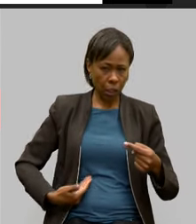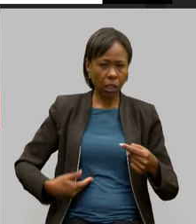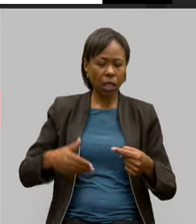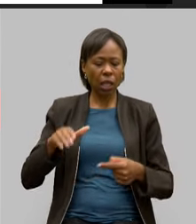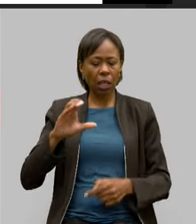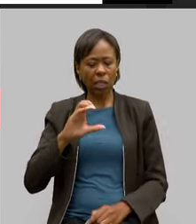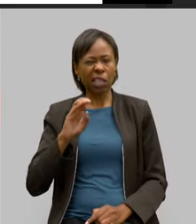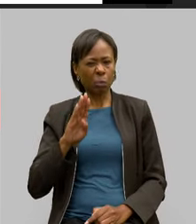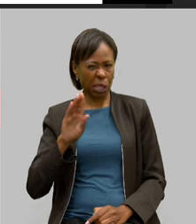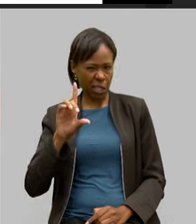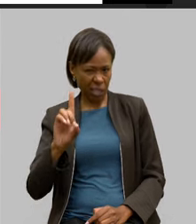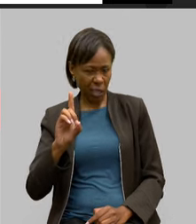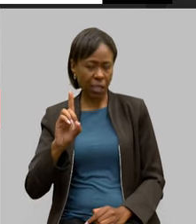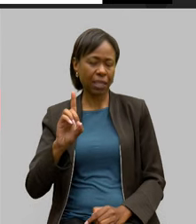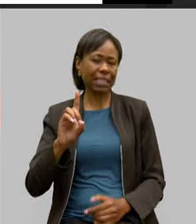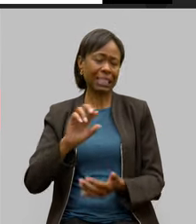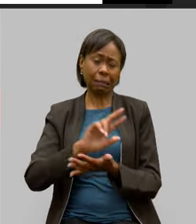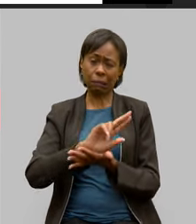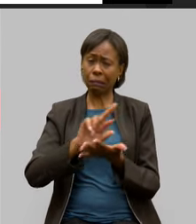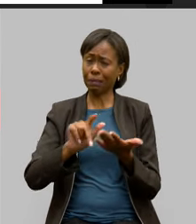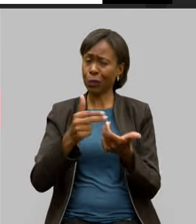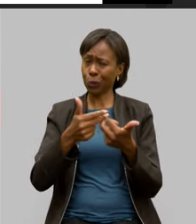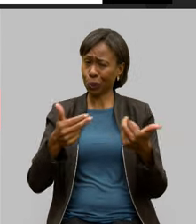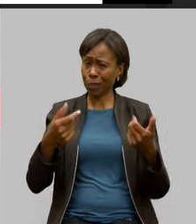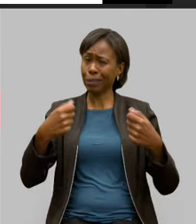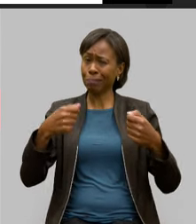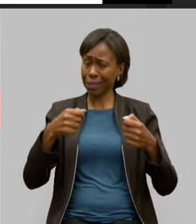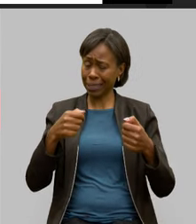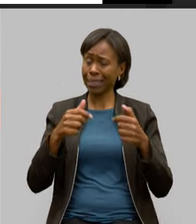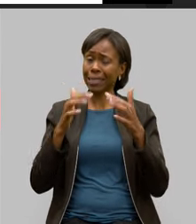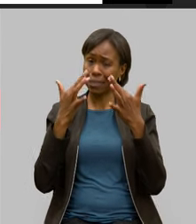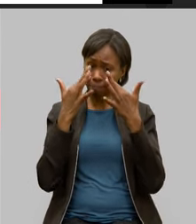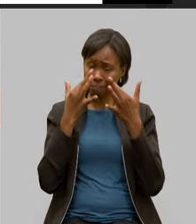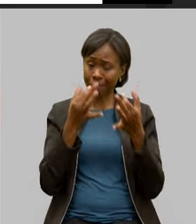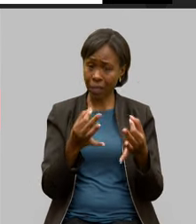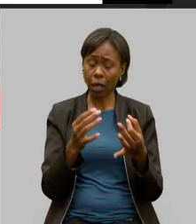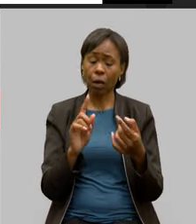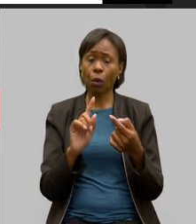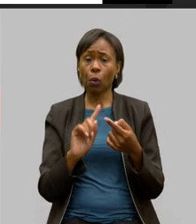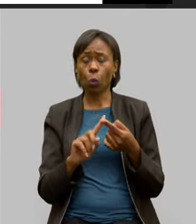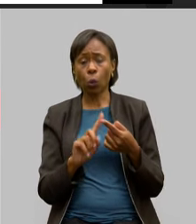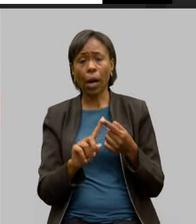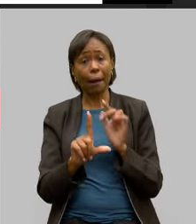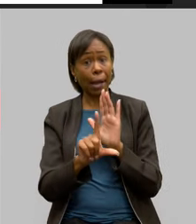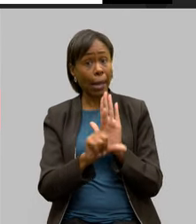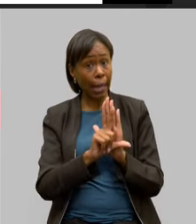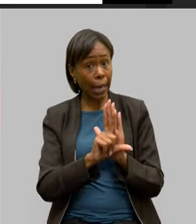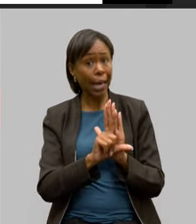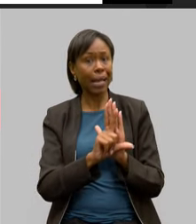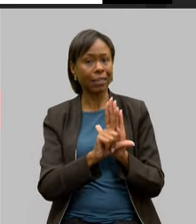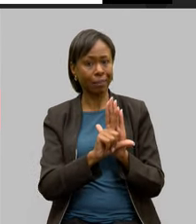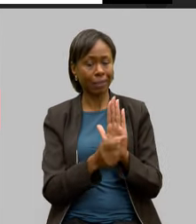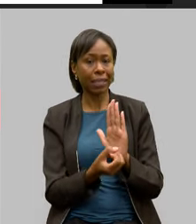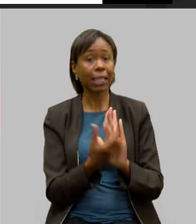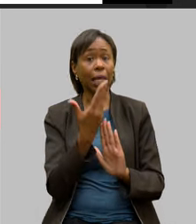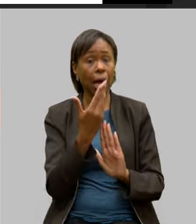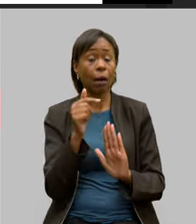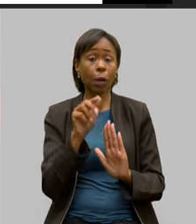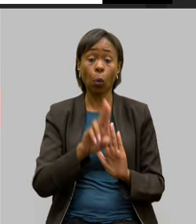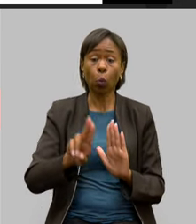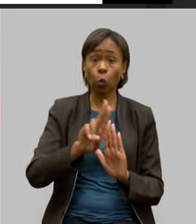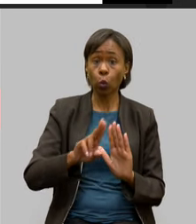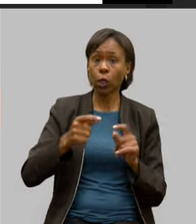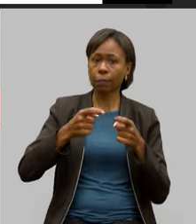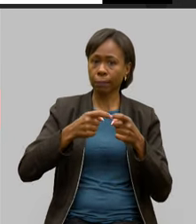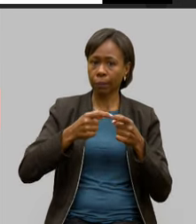série de questões a serem consideradas uma delas a questão da legalização e regulamentação do cbd para uso medicinal